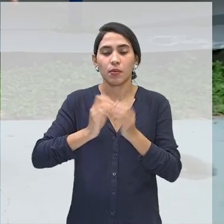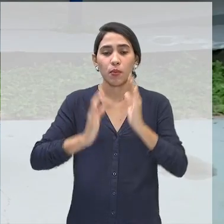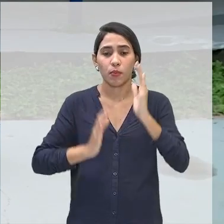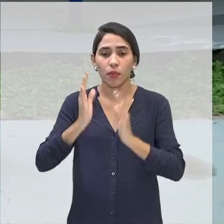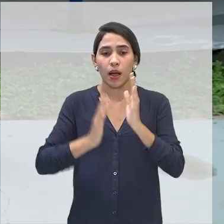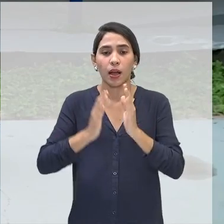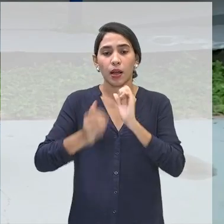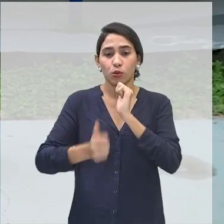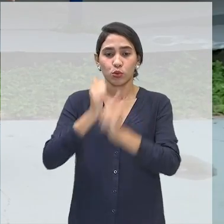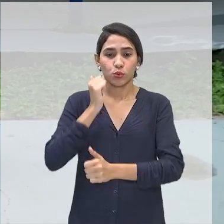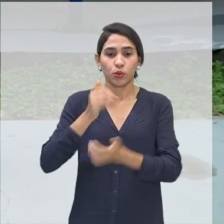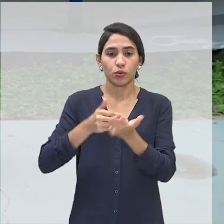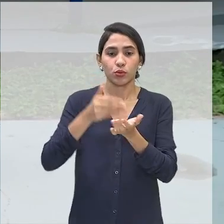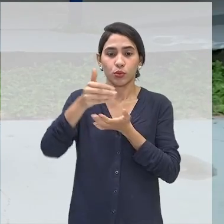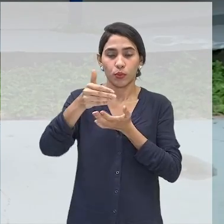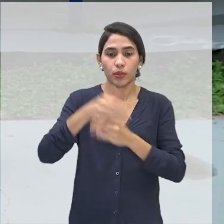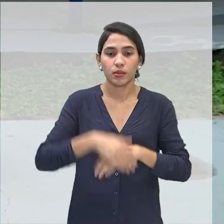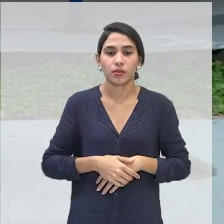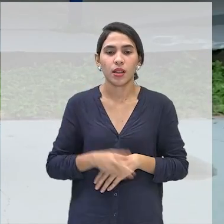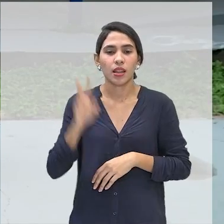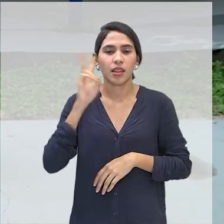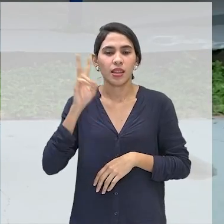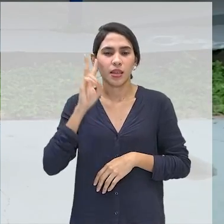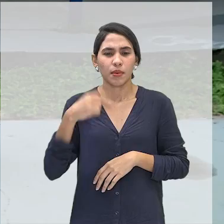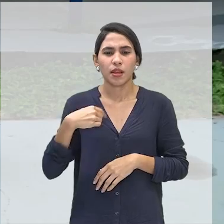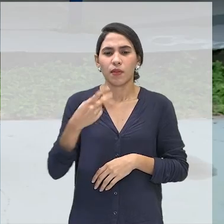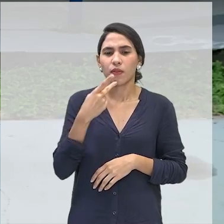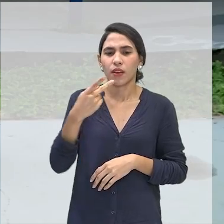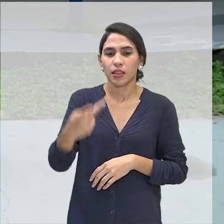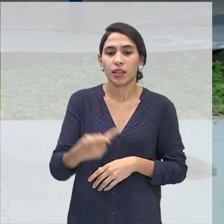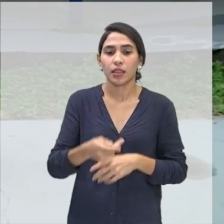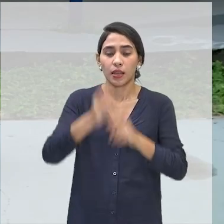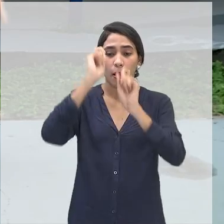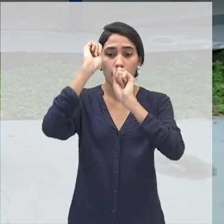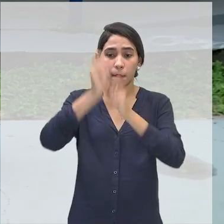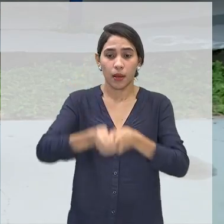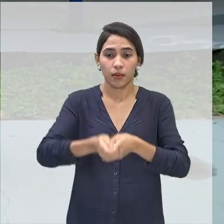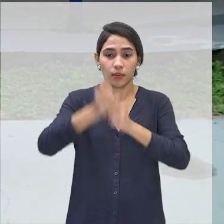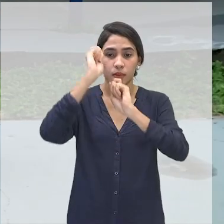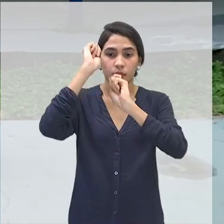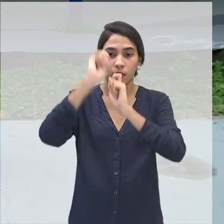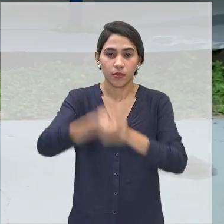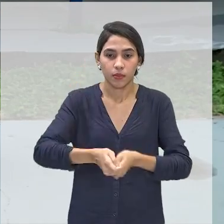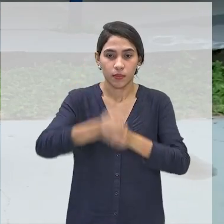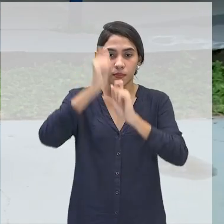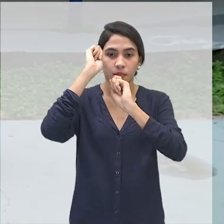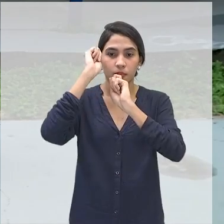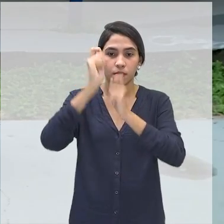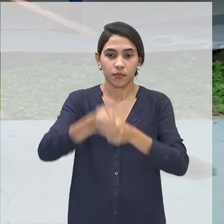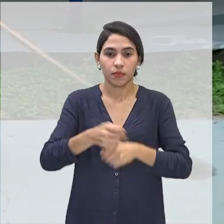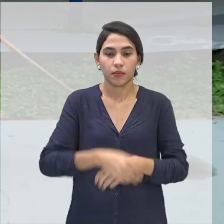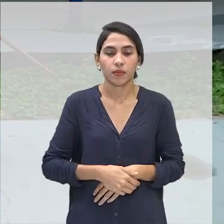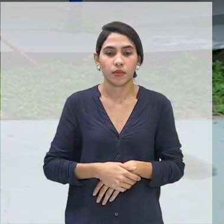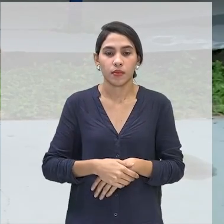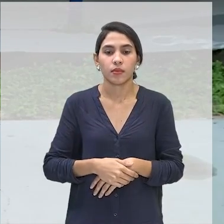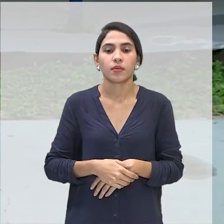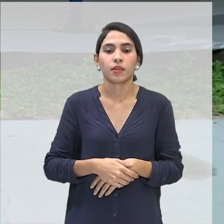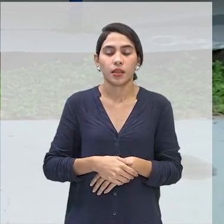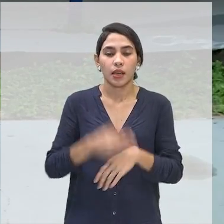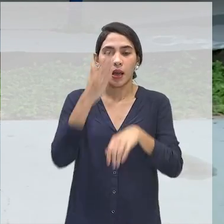ali no início do Kendo. Lembra que eu falei para vocês do Suburi, que são exatamente os